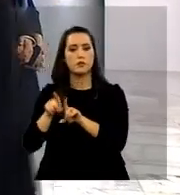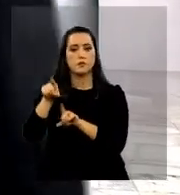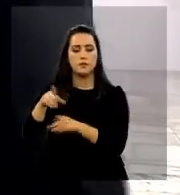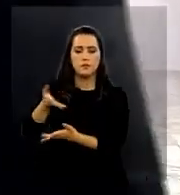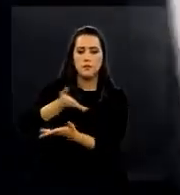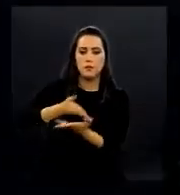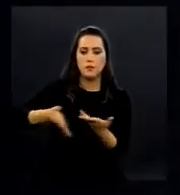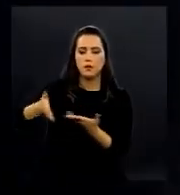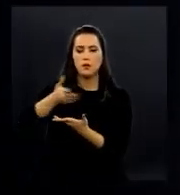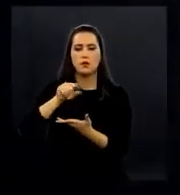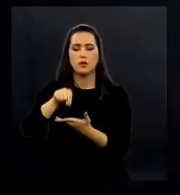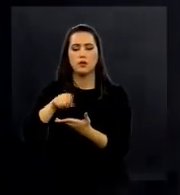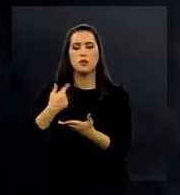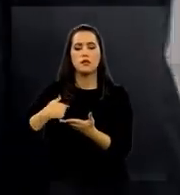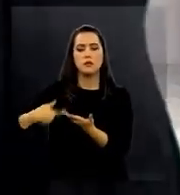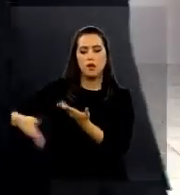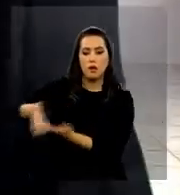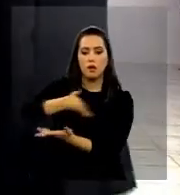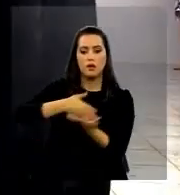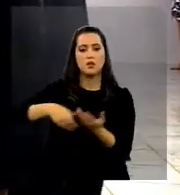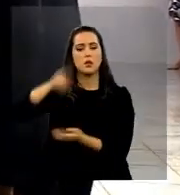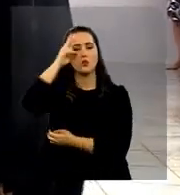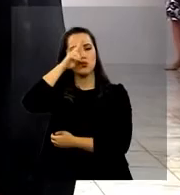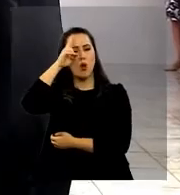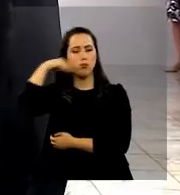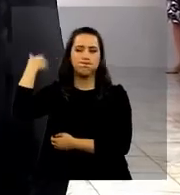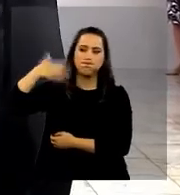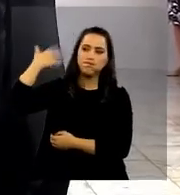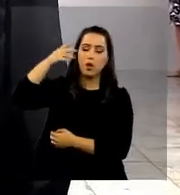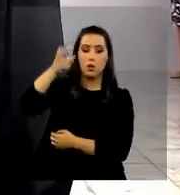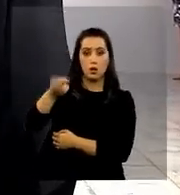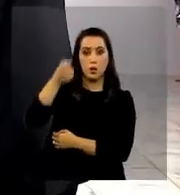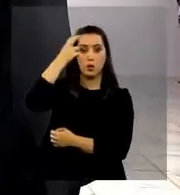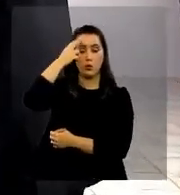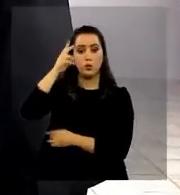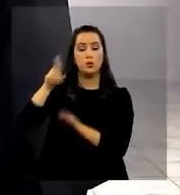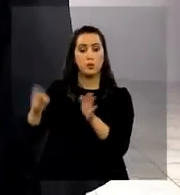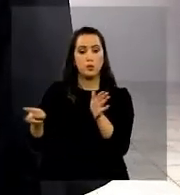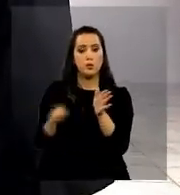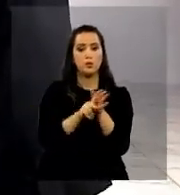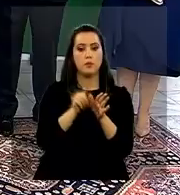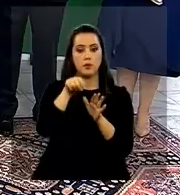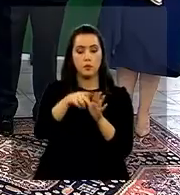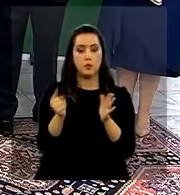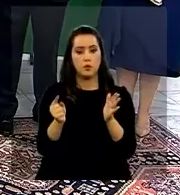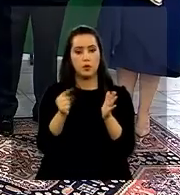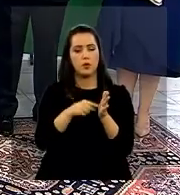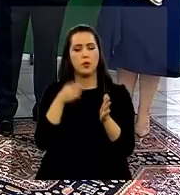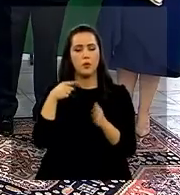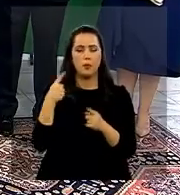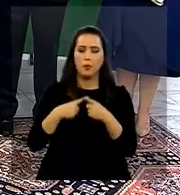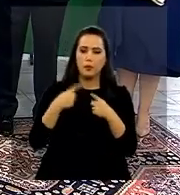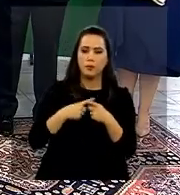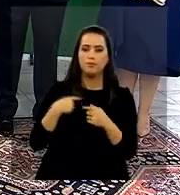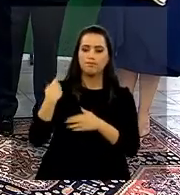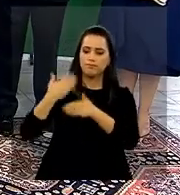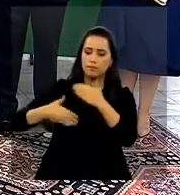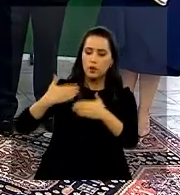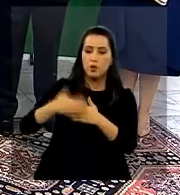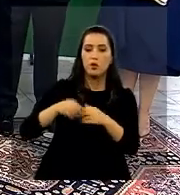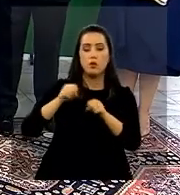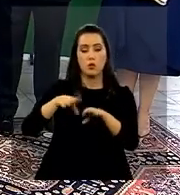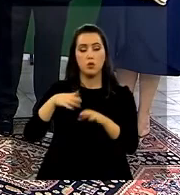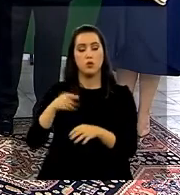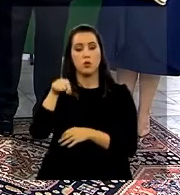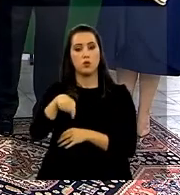Essa relação é histórica, cultural, até pela característica central da formação do povo brasileiro, que tem no